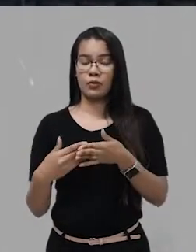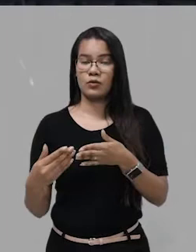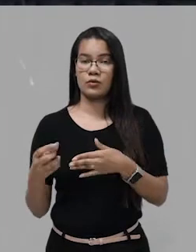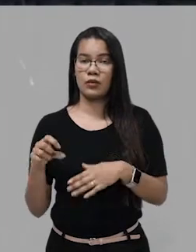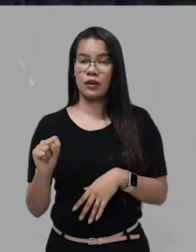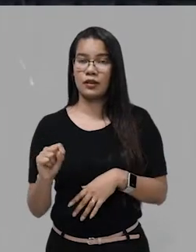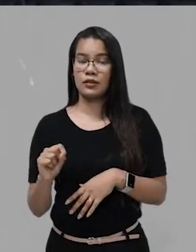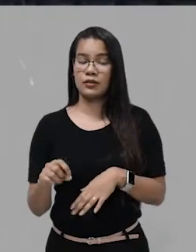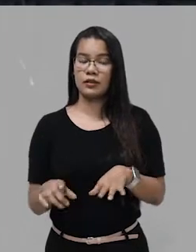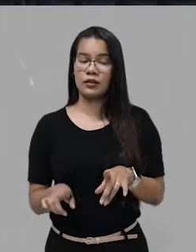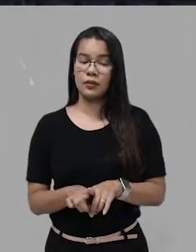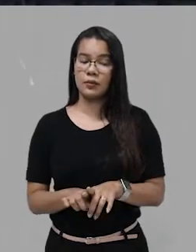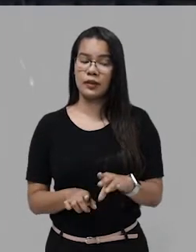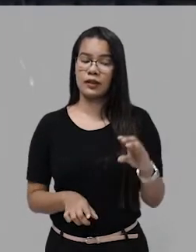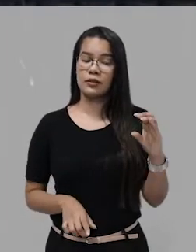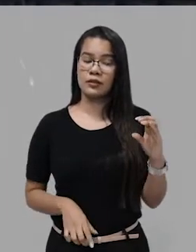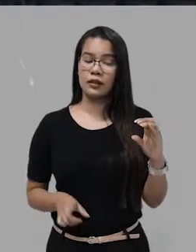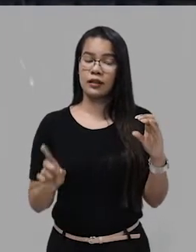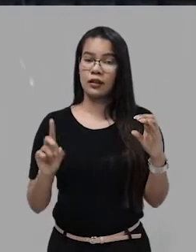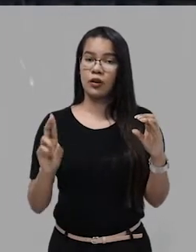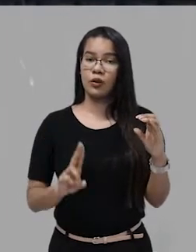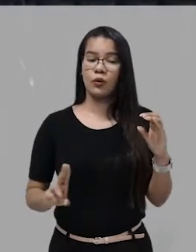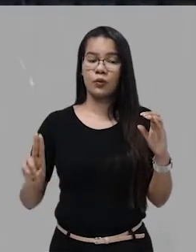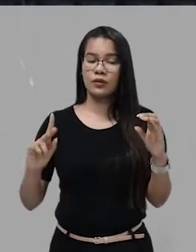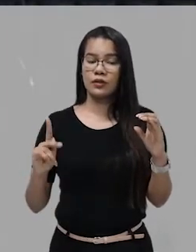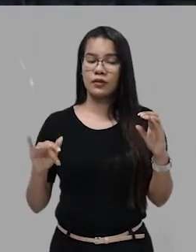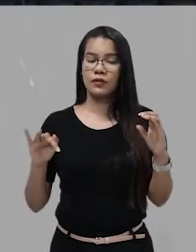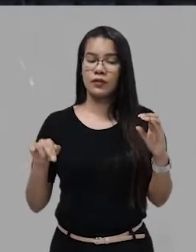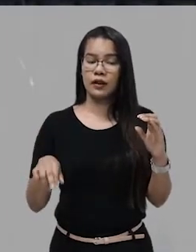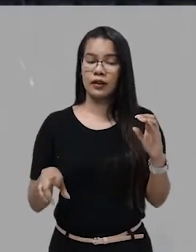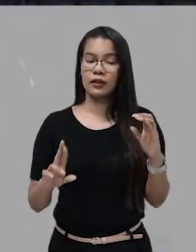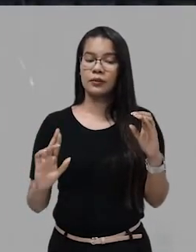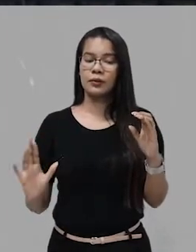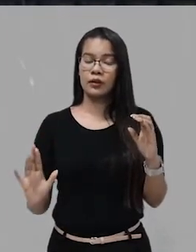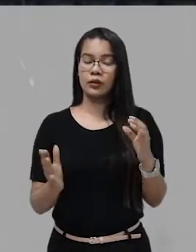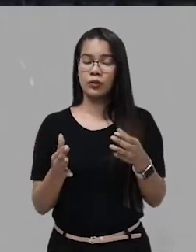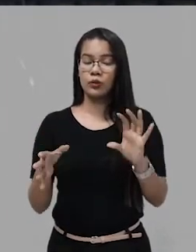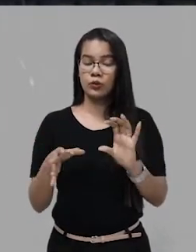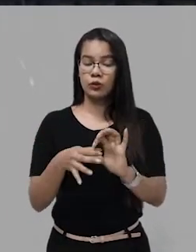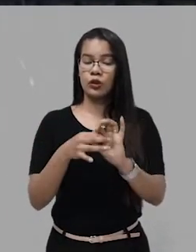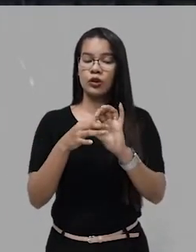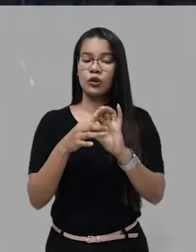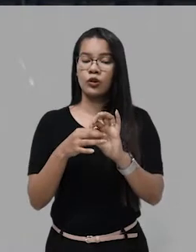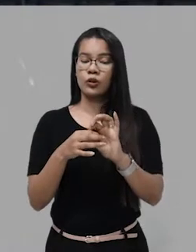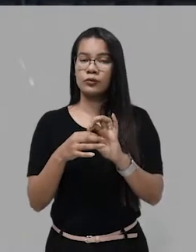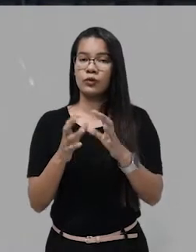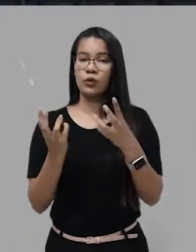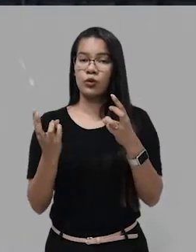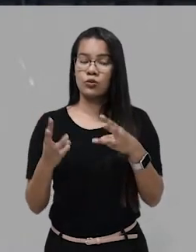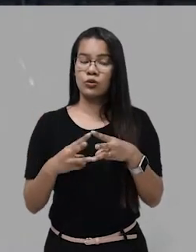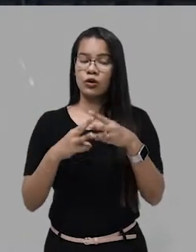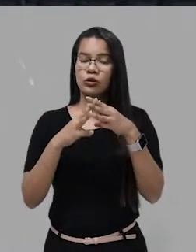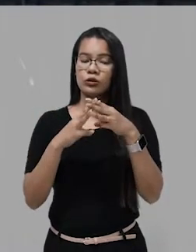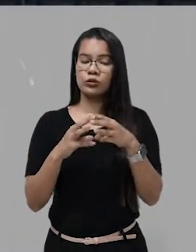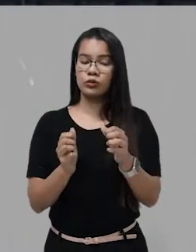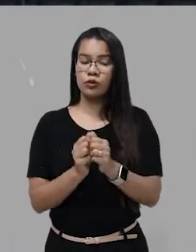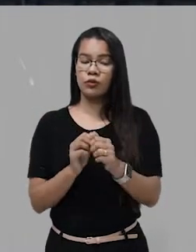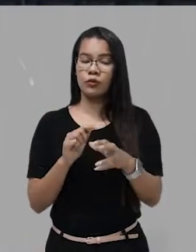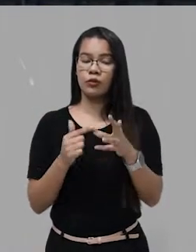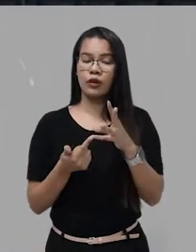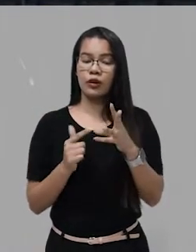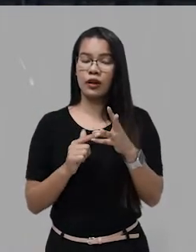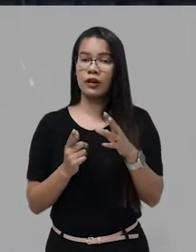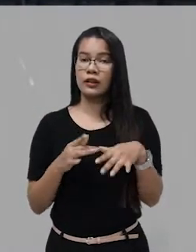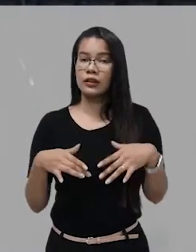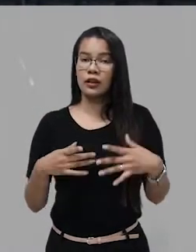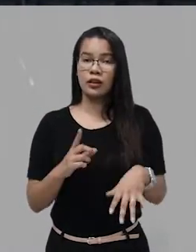não se usa o hífen para unir consoante com vogal. Terminou com consoante, começa com vogal, não precisa do hífen. Na